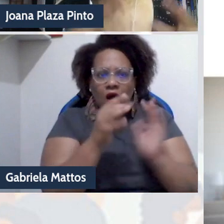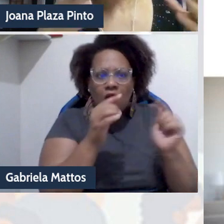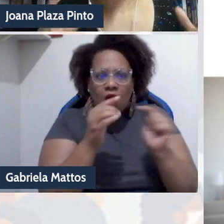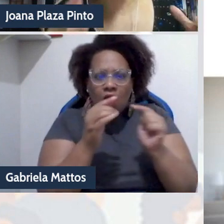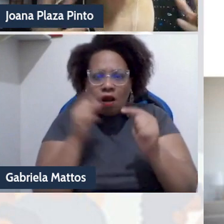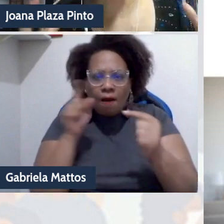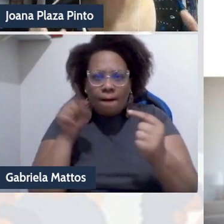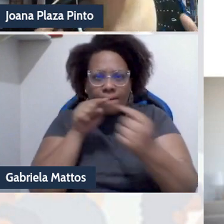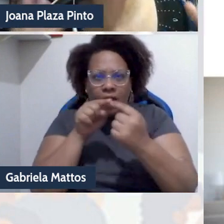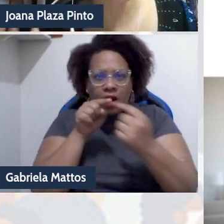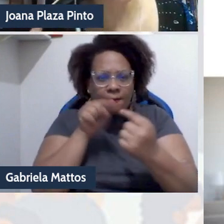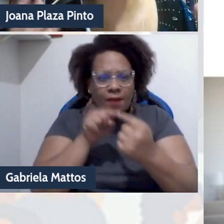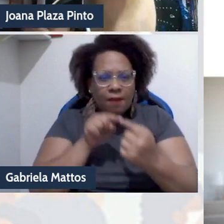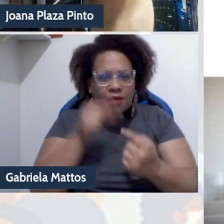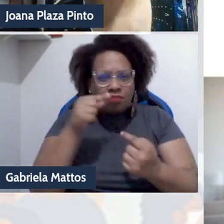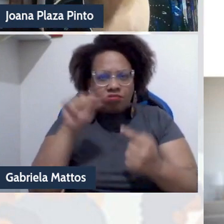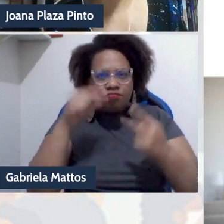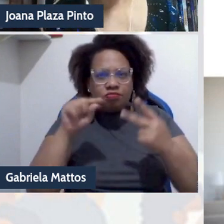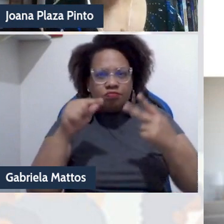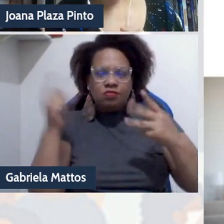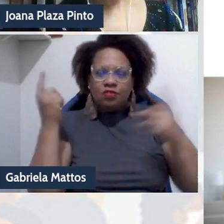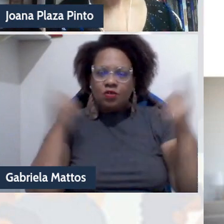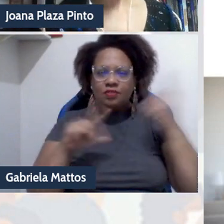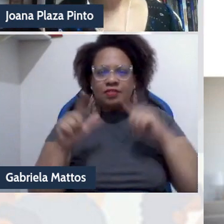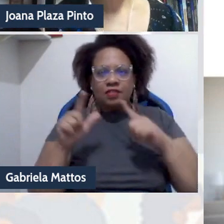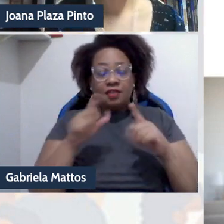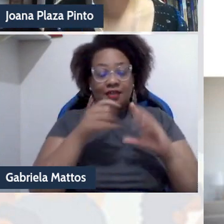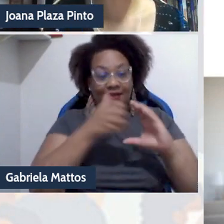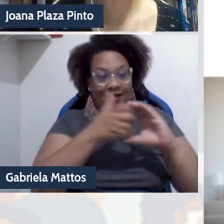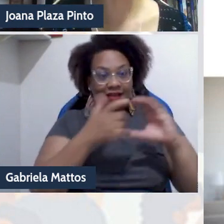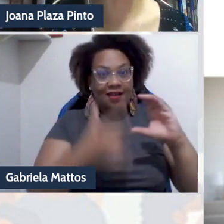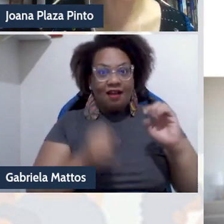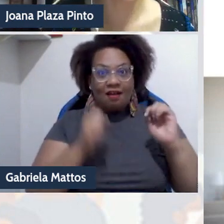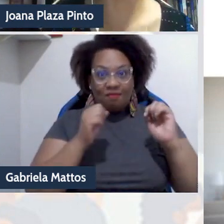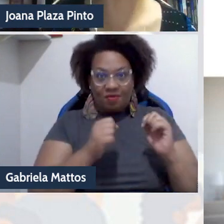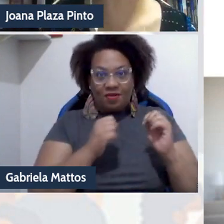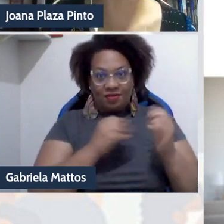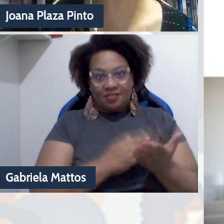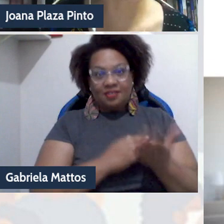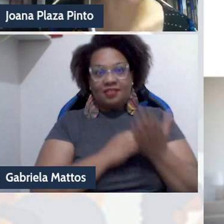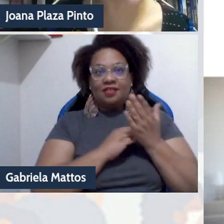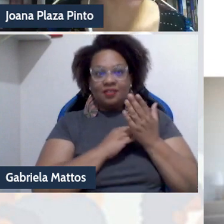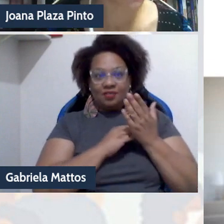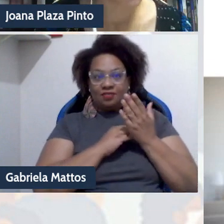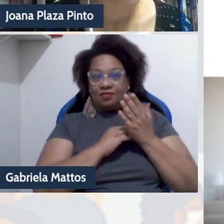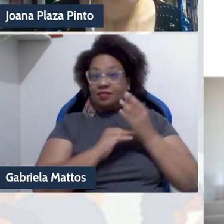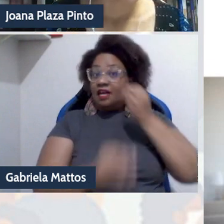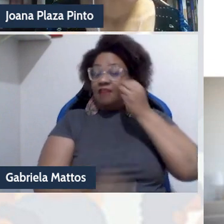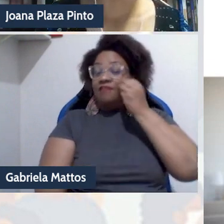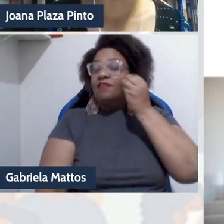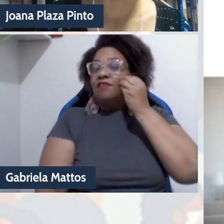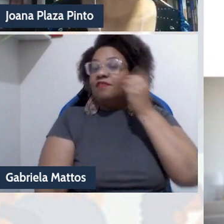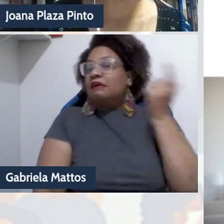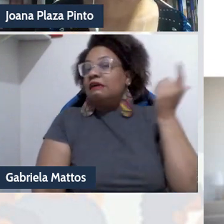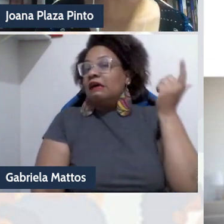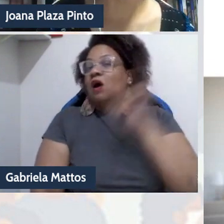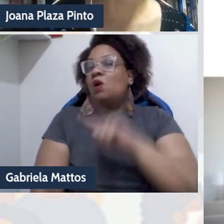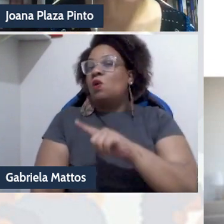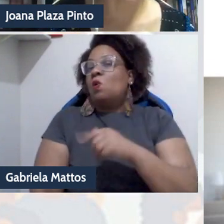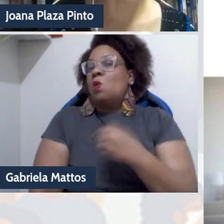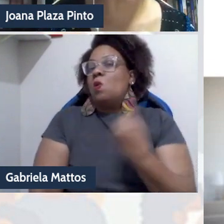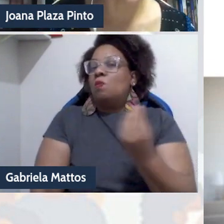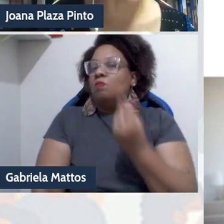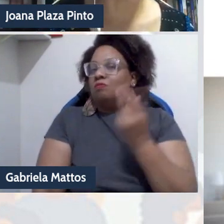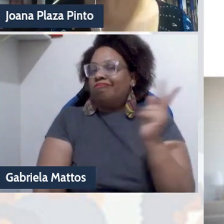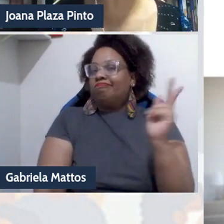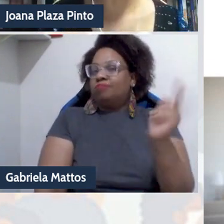o que são características que poderiam ajudar, né? Mas nós vamos ver o que acontece com isso. A